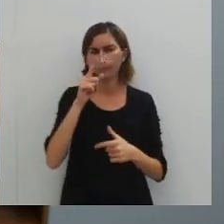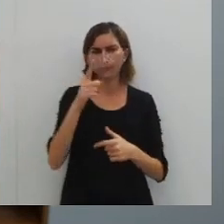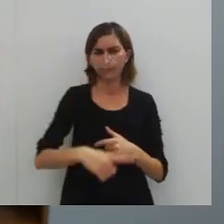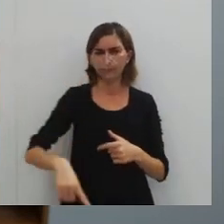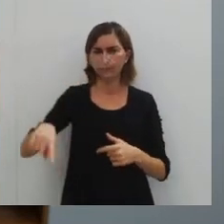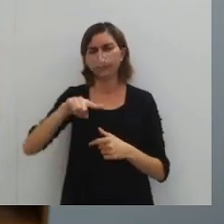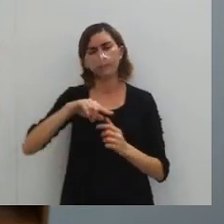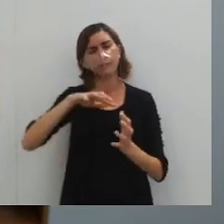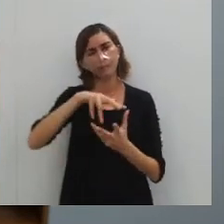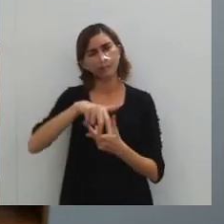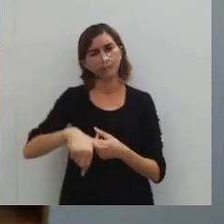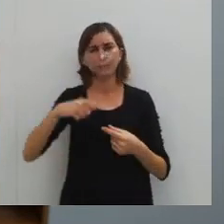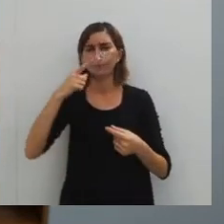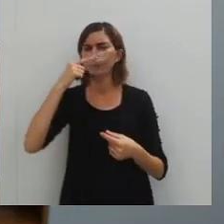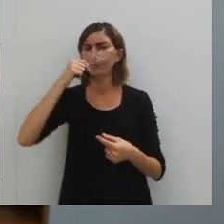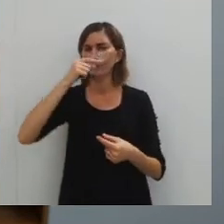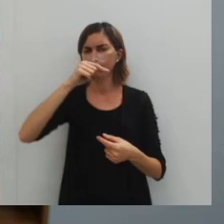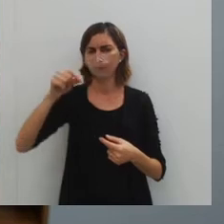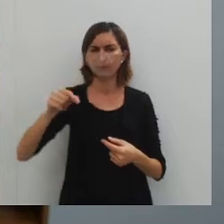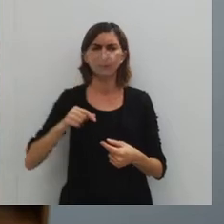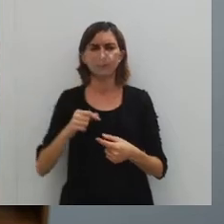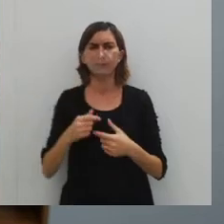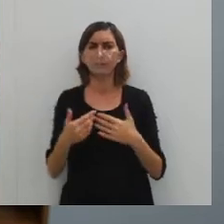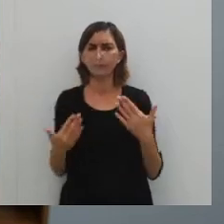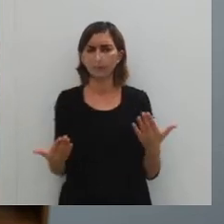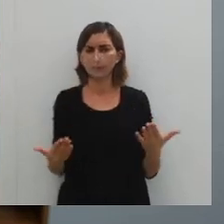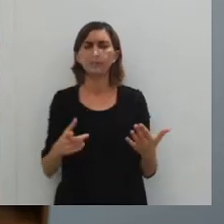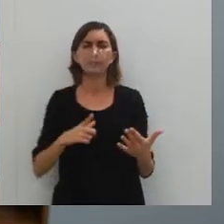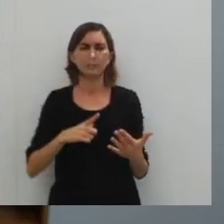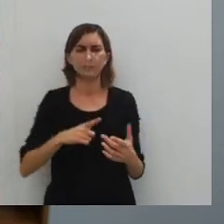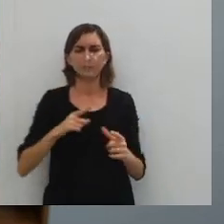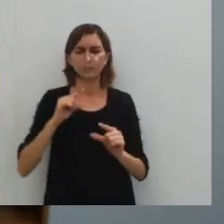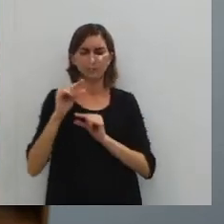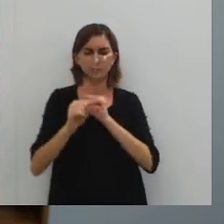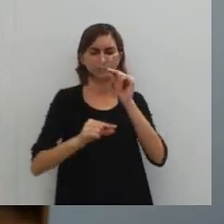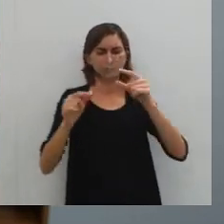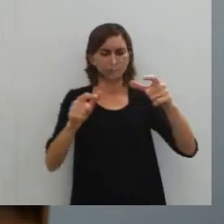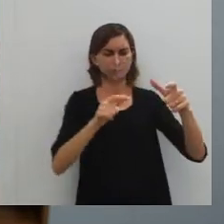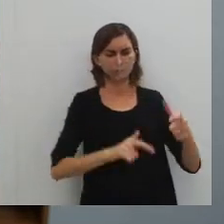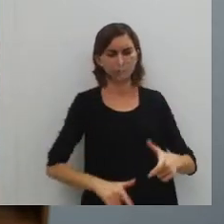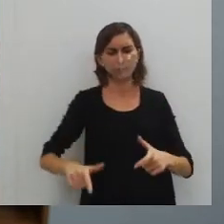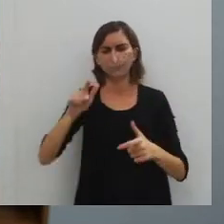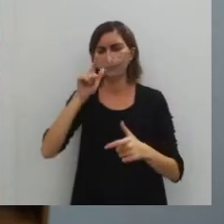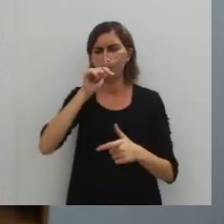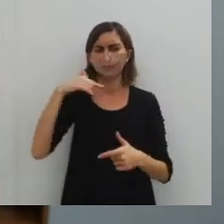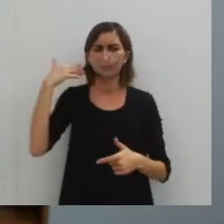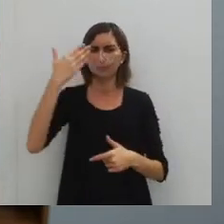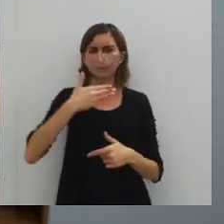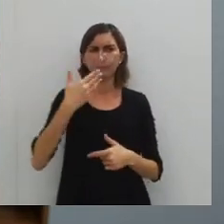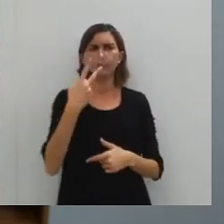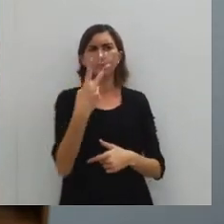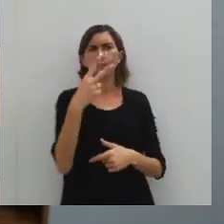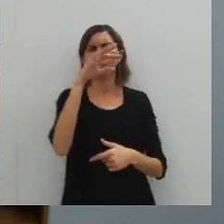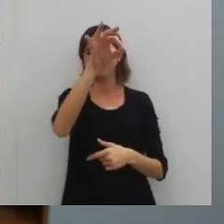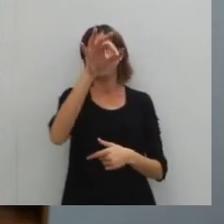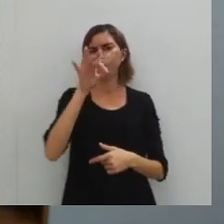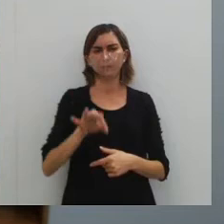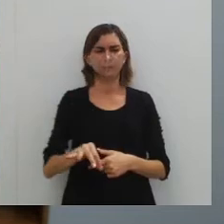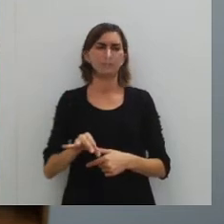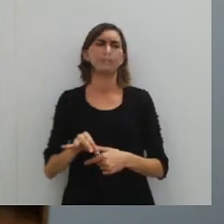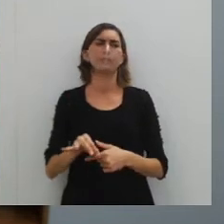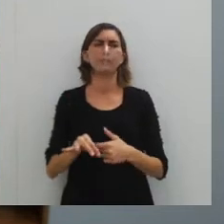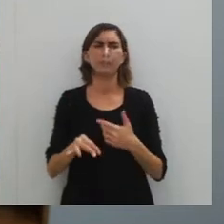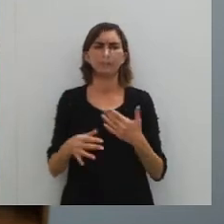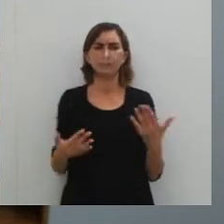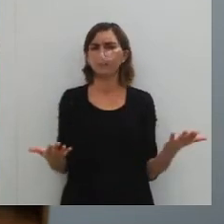nosso planeta é salgada. Então, temos poucas áreas de água doce, cerca de 2% das águas do